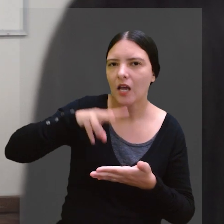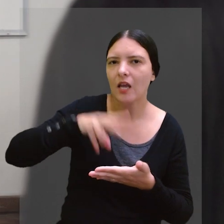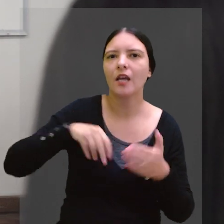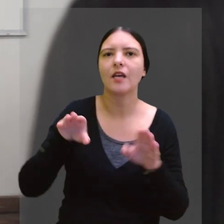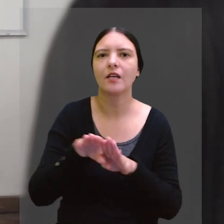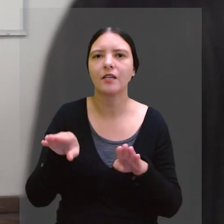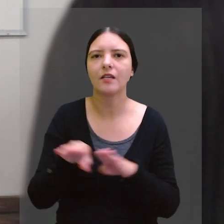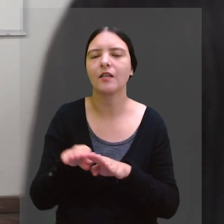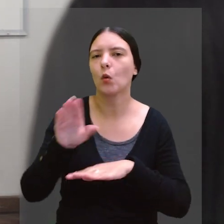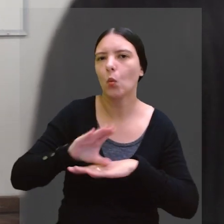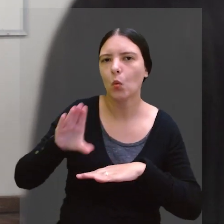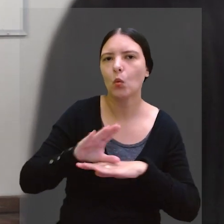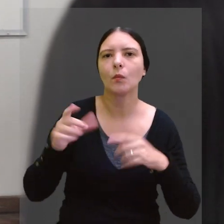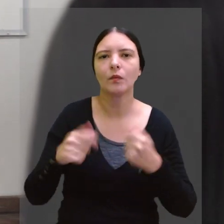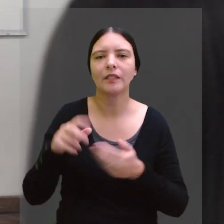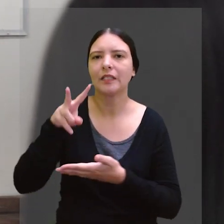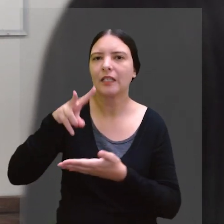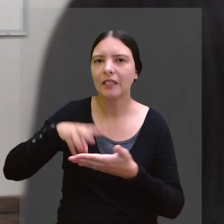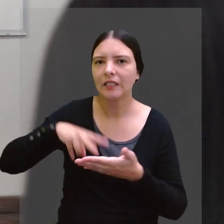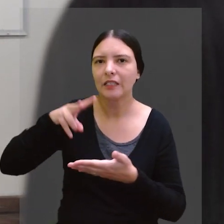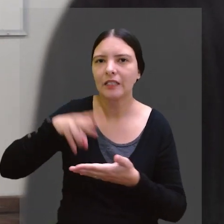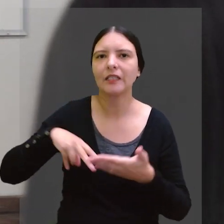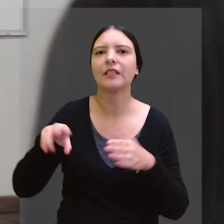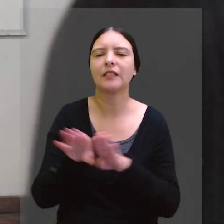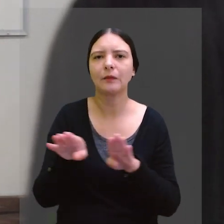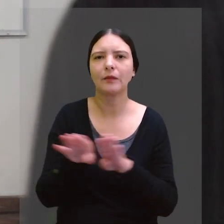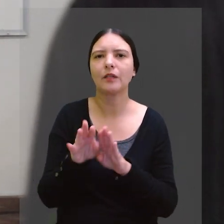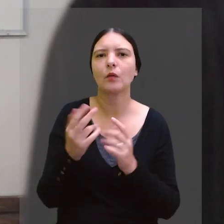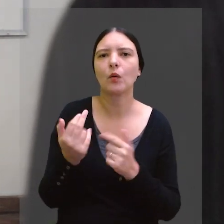foi sugerido que eles lessem o Arco de Despejo,